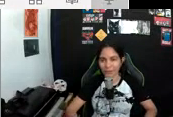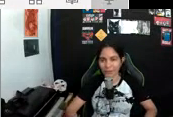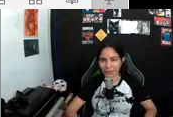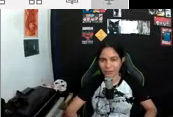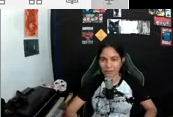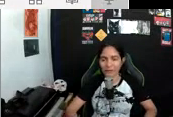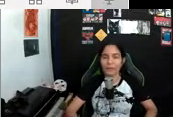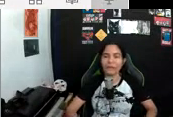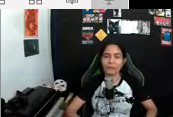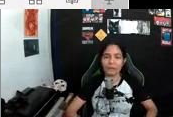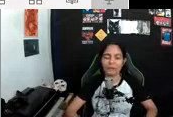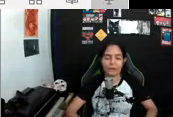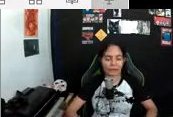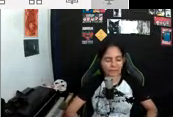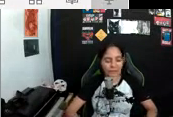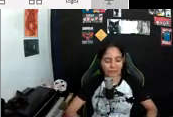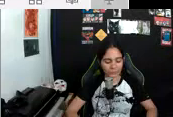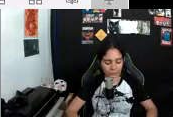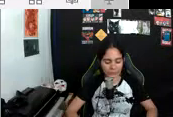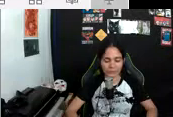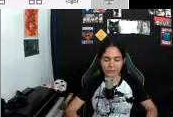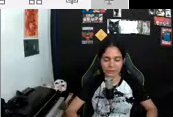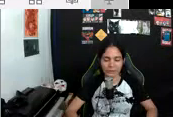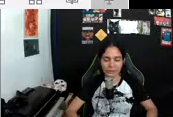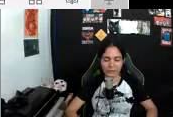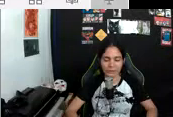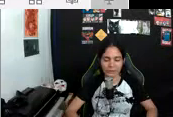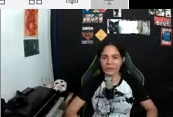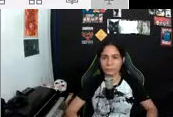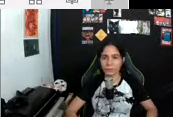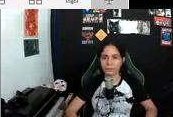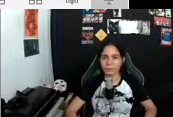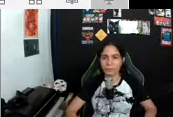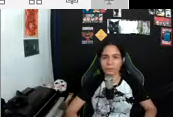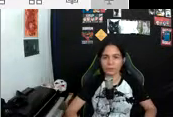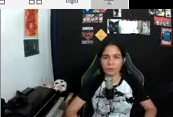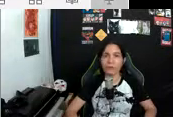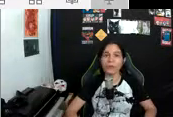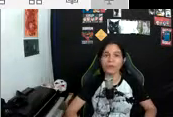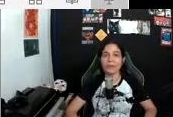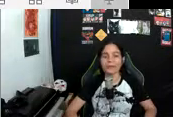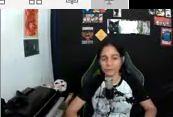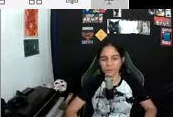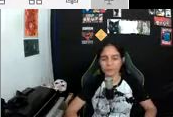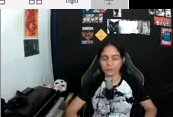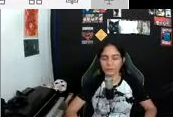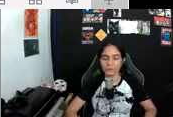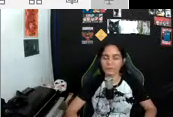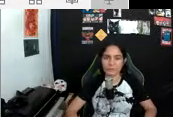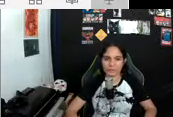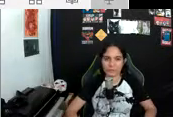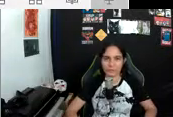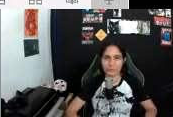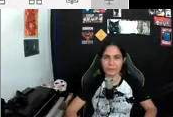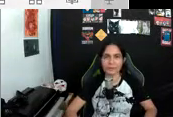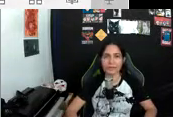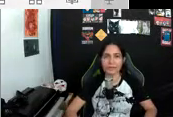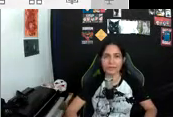colocados em prática, tá? Então, é necessário, sim, né, que ainda permaneça alguém, né, algumas